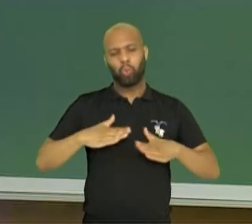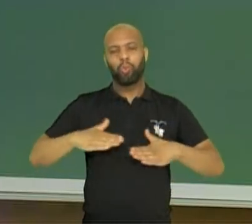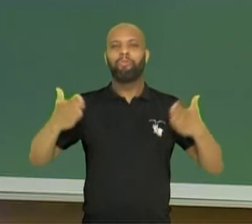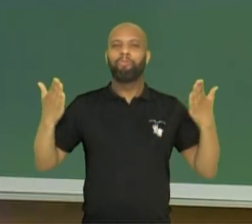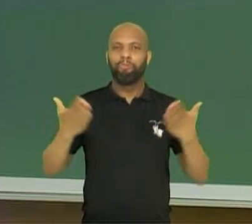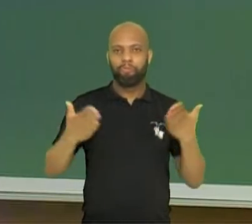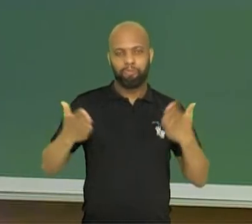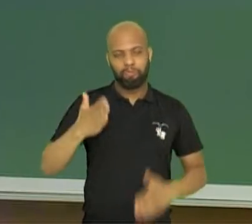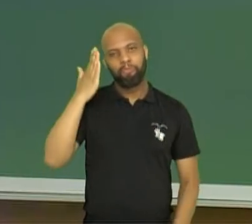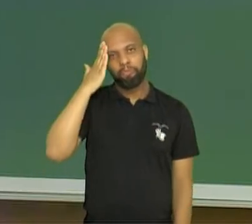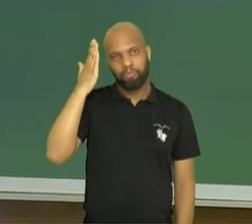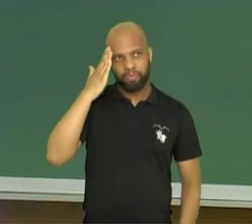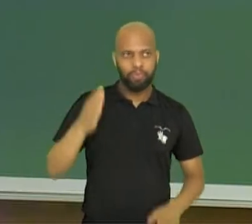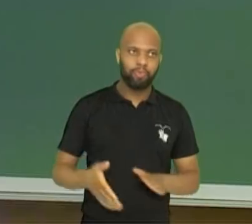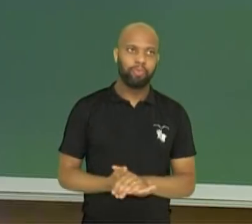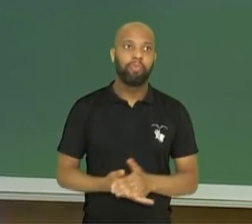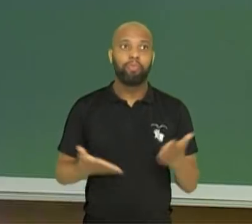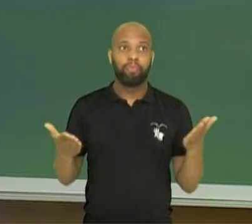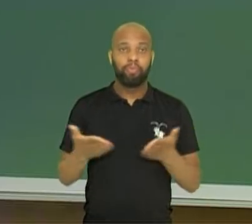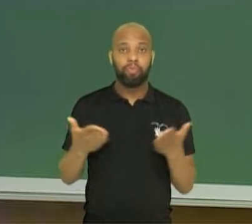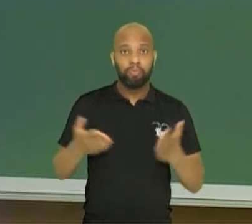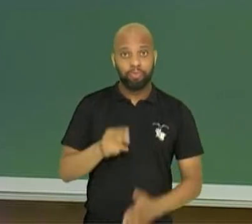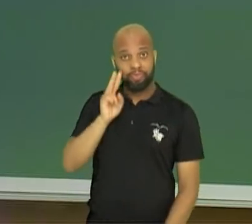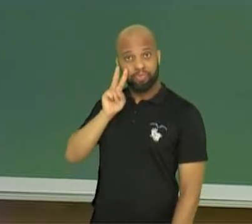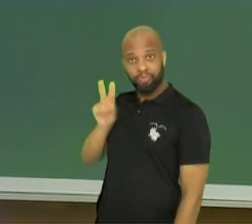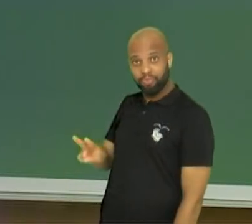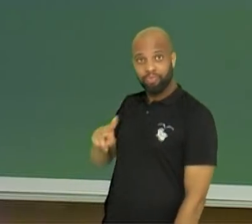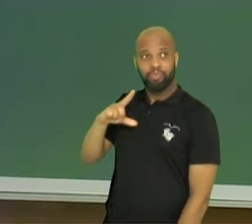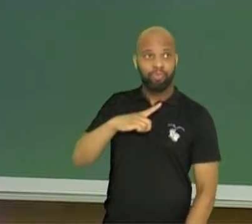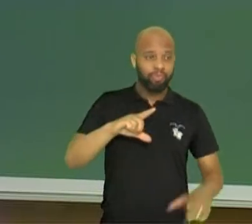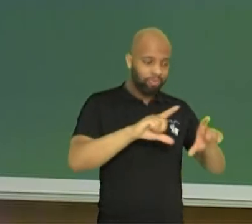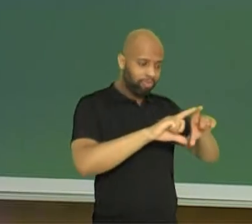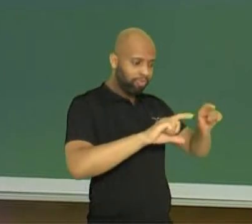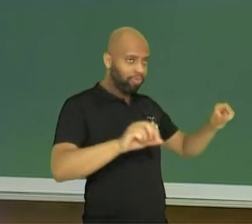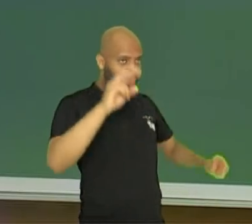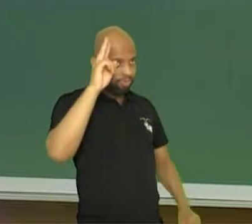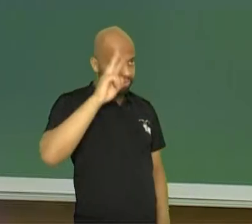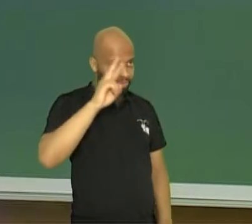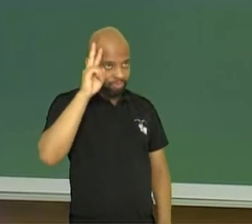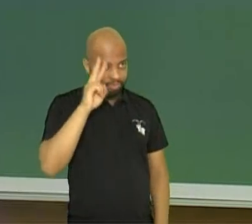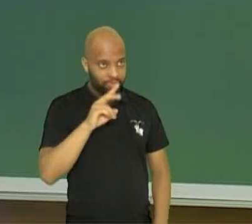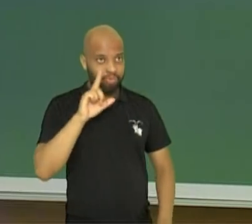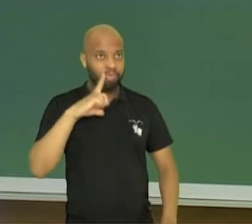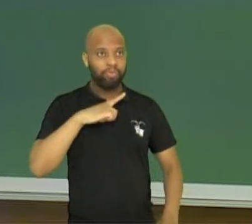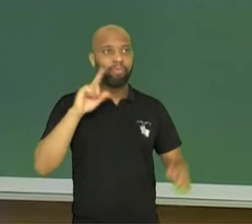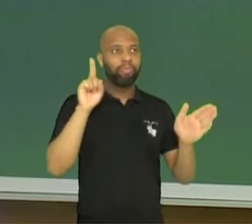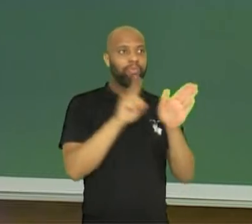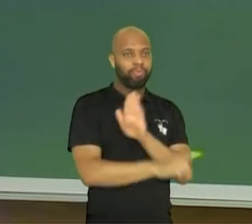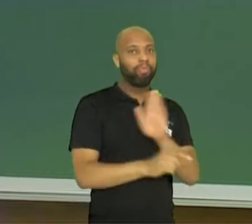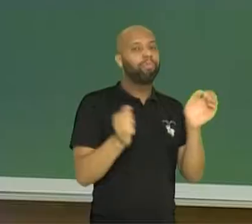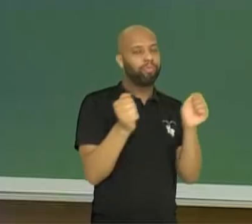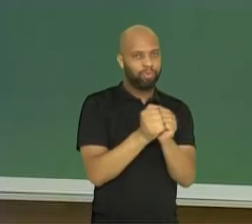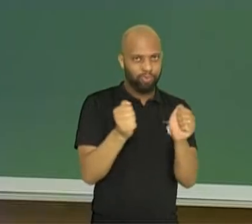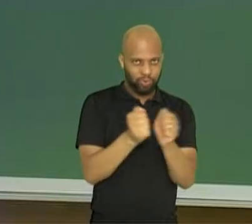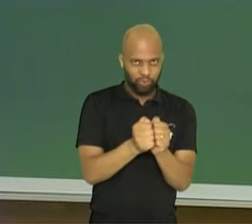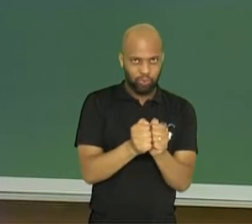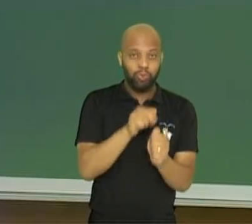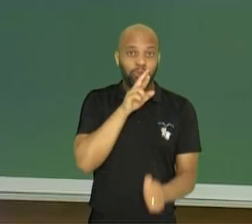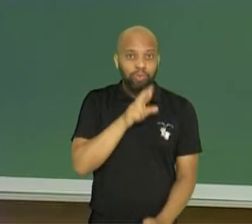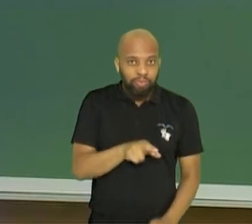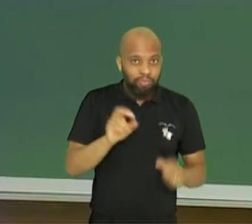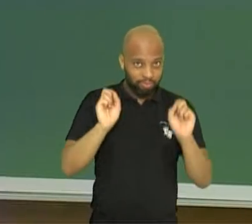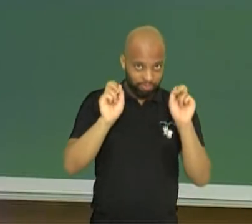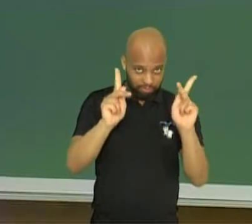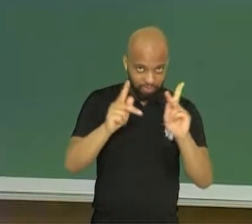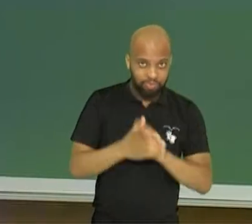sabe. Vamos interpretar? Trouxe aqui para vocês uma tirinha que o exercício nós faremos juntos agora, tá